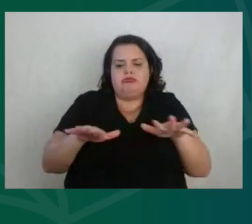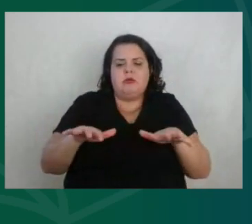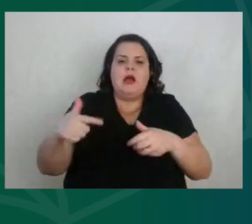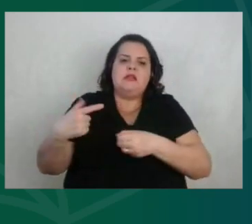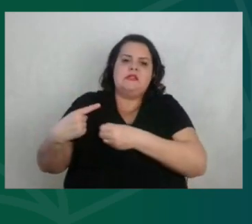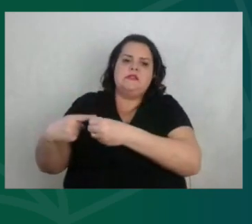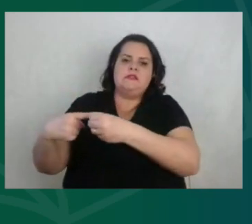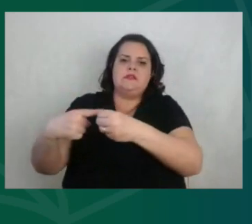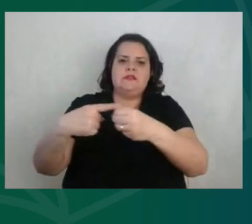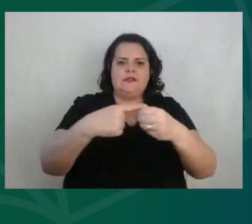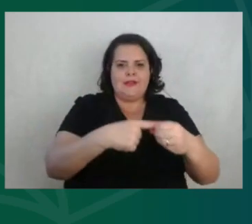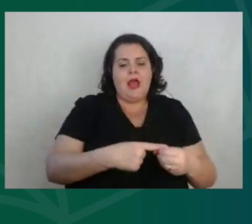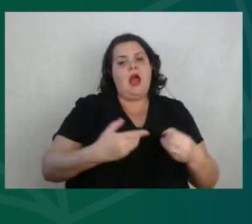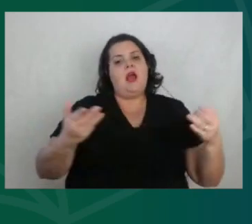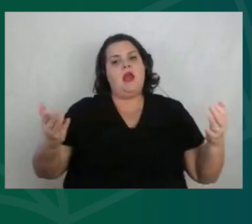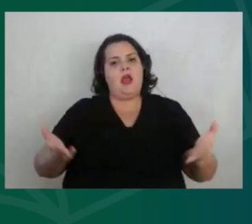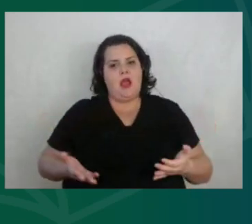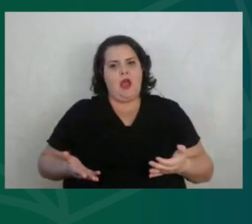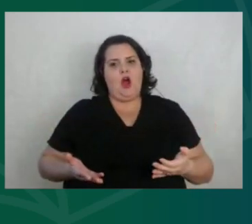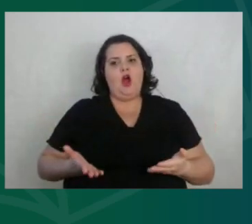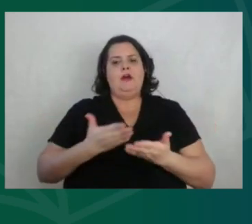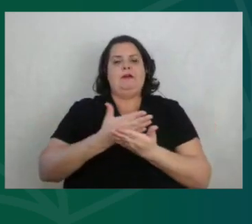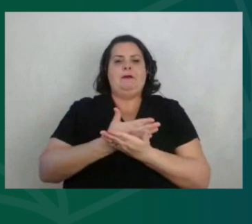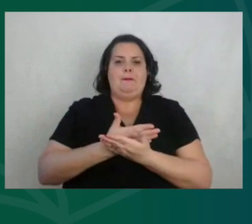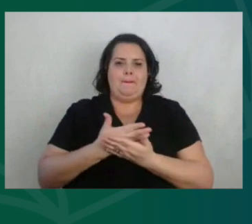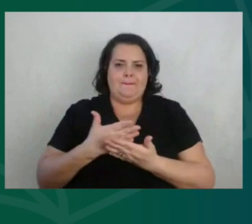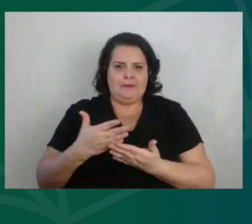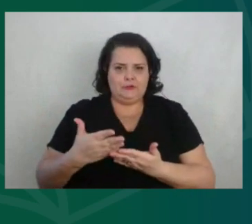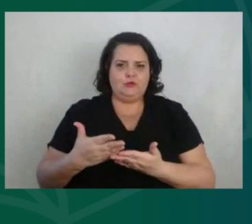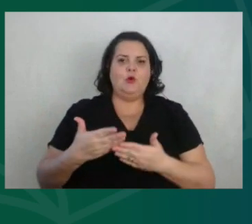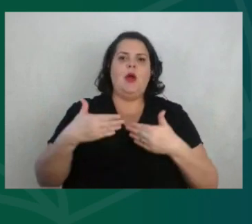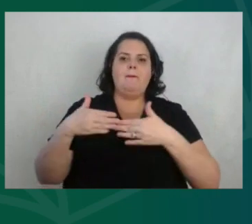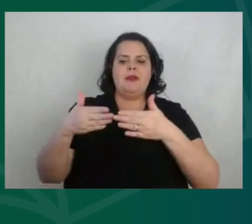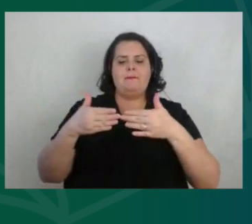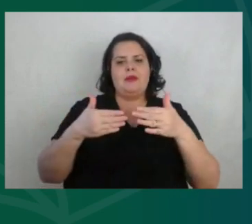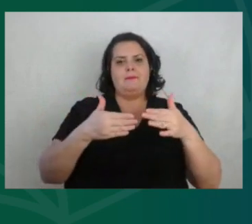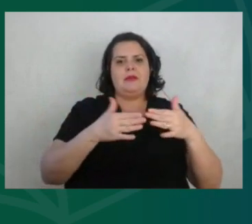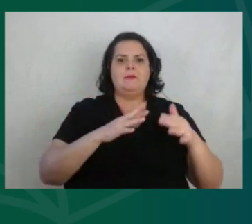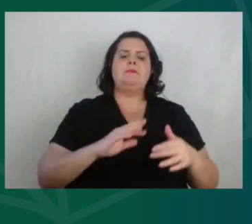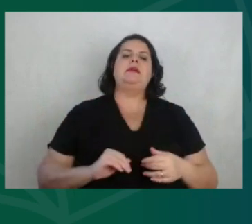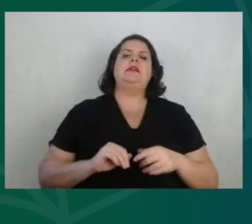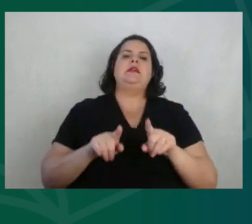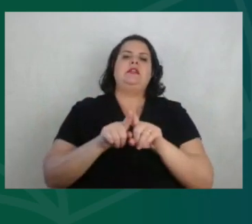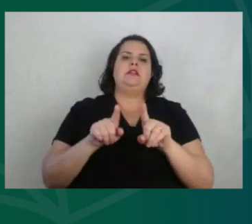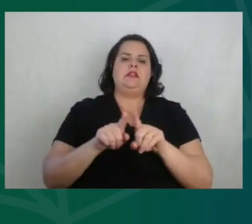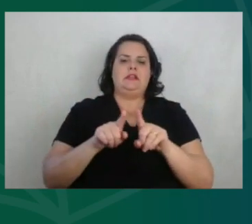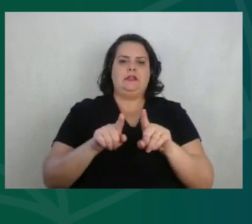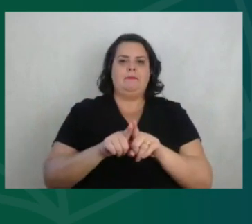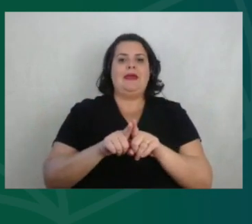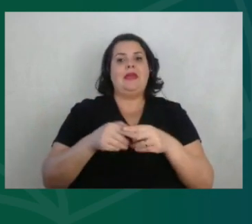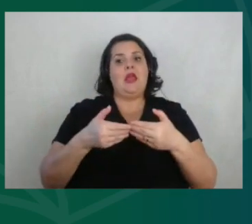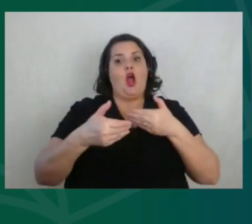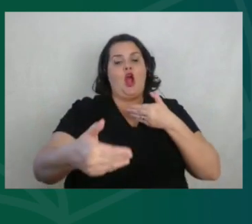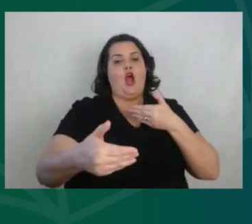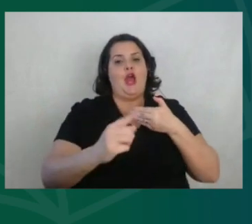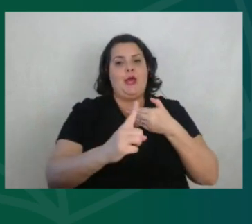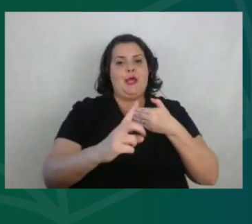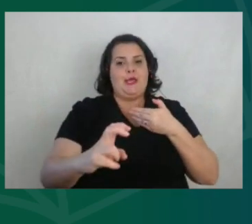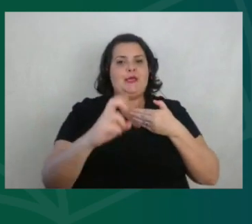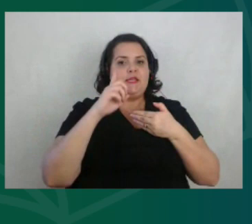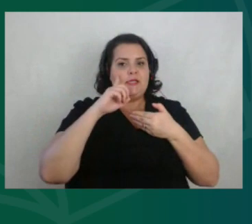São Paulo, agora com essa avaliação das escolas, né, avaliar nos próximos 15 dias, porque isso não é de